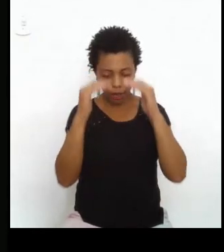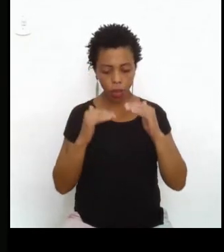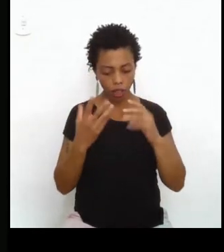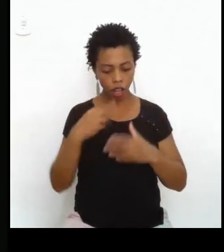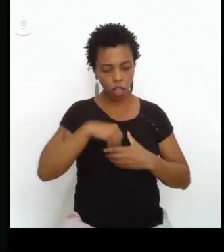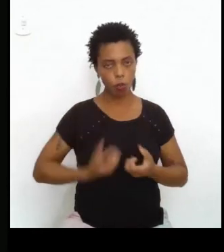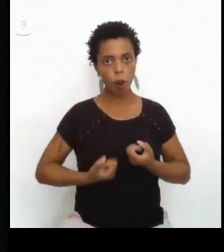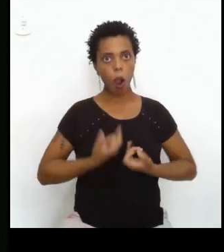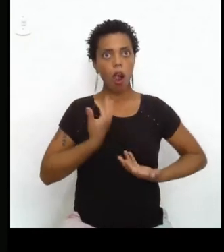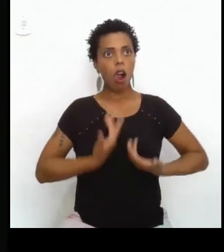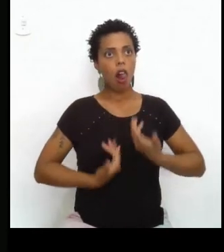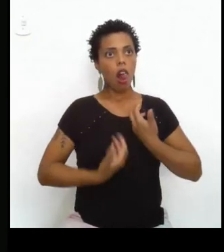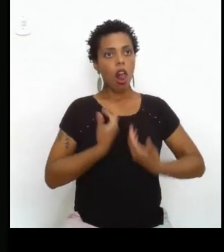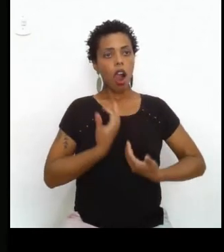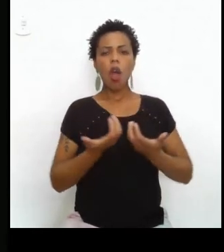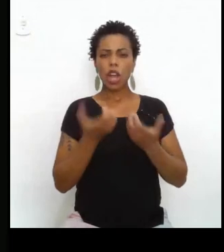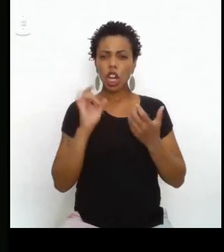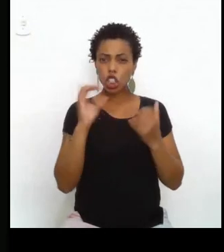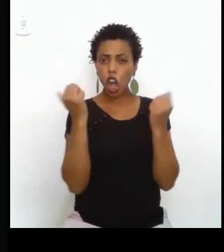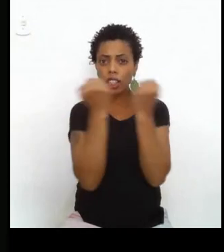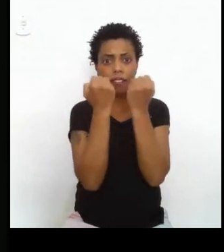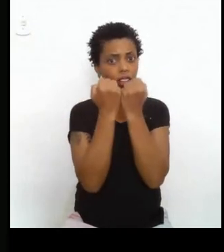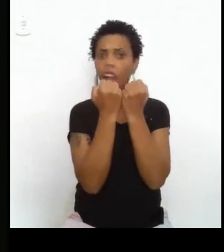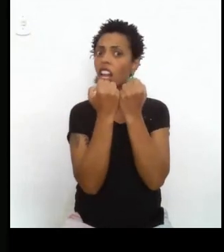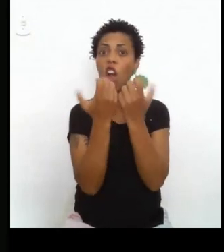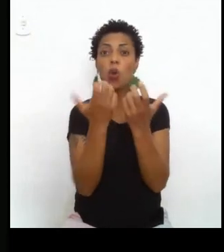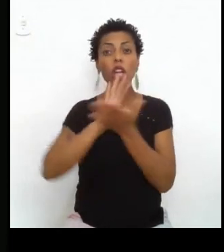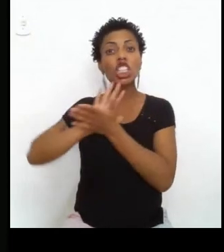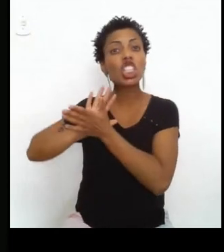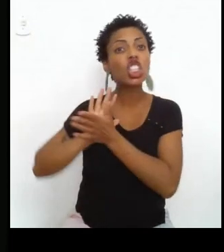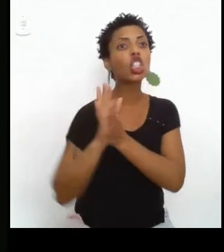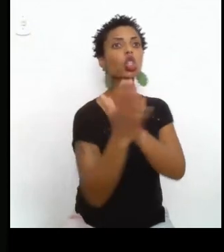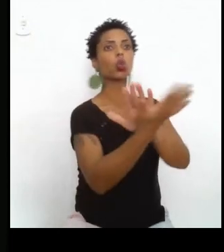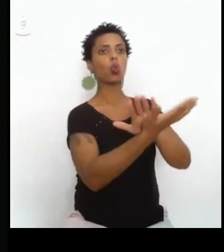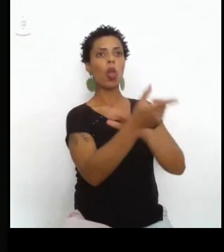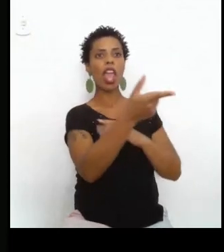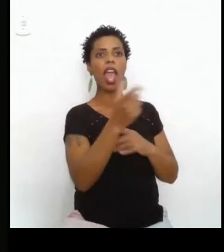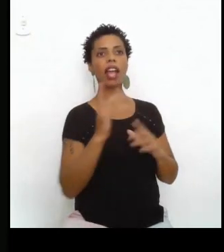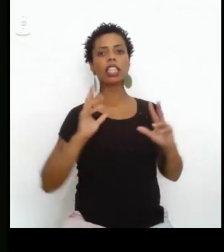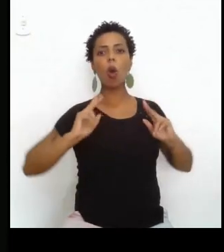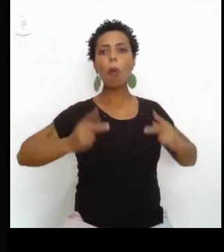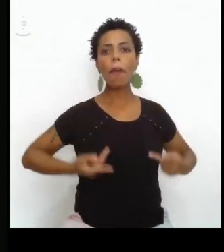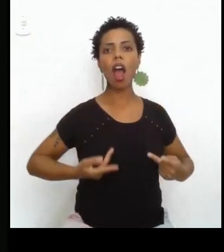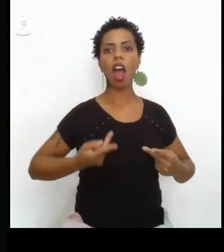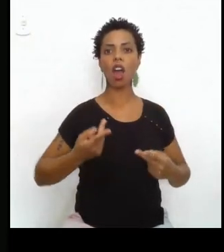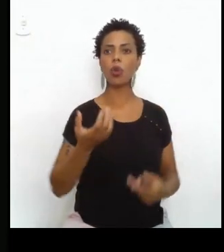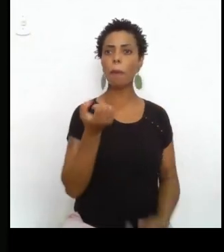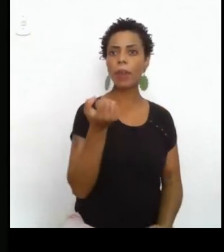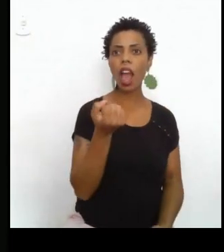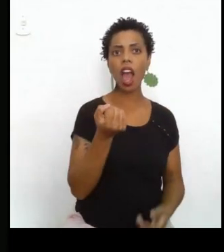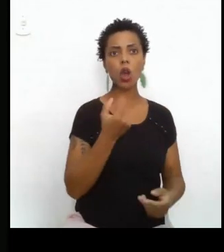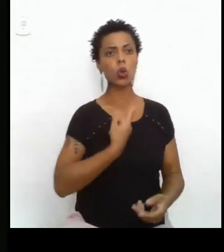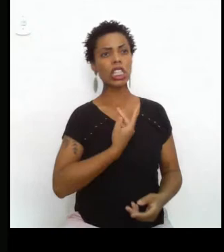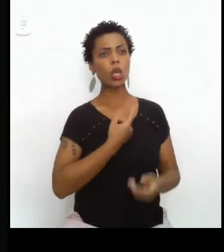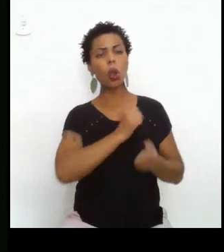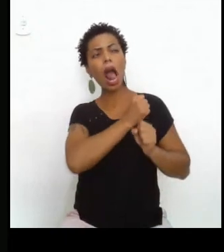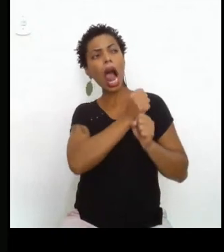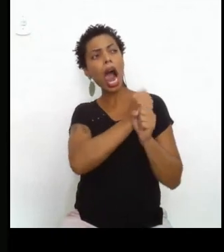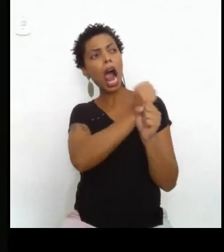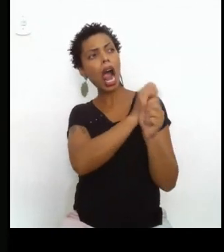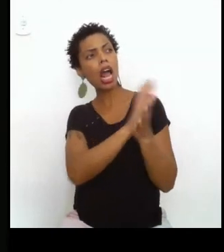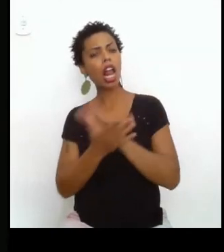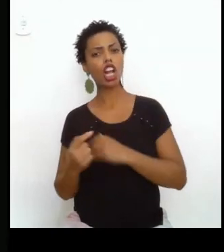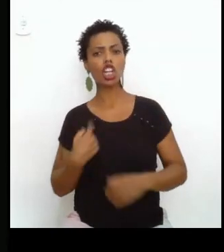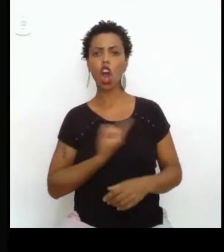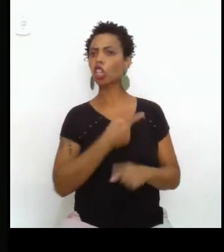quero não apenas defender mas acabar com a humanidade uma Preto desse gênero que há séculos nos aniquila não podemos nos esconder para